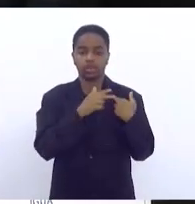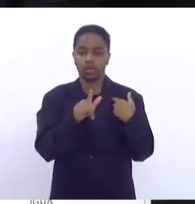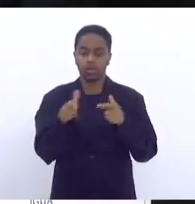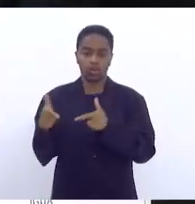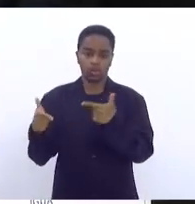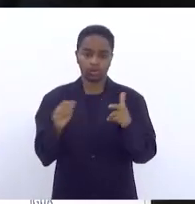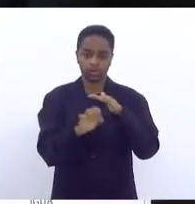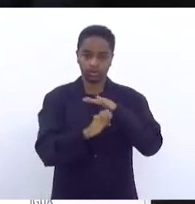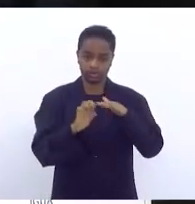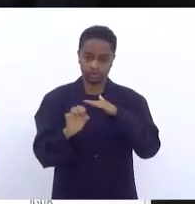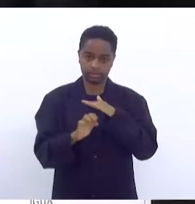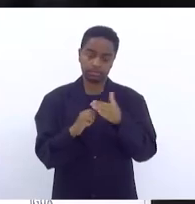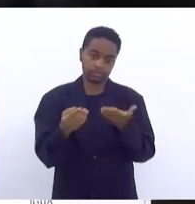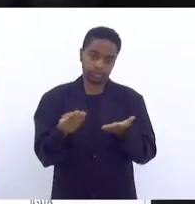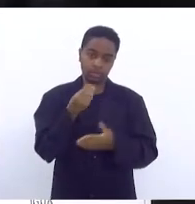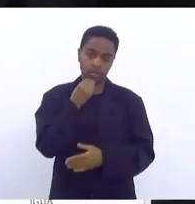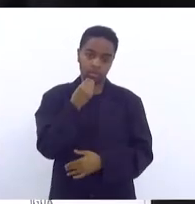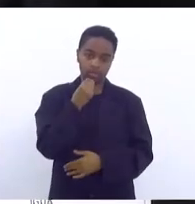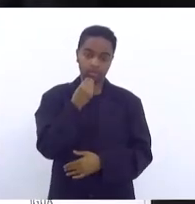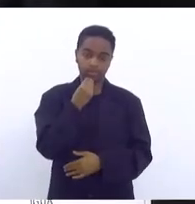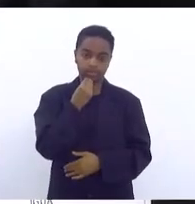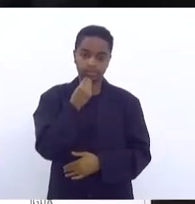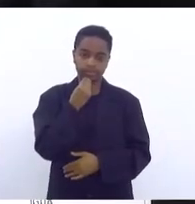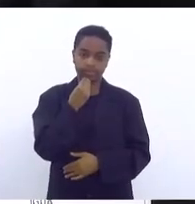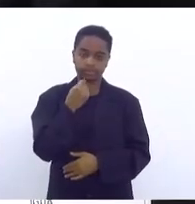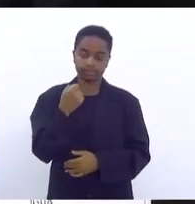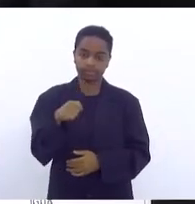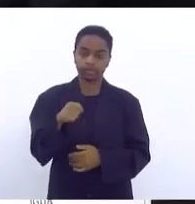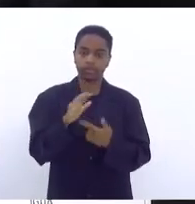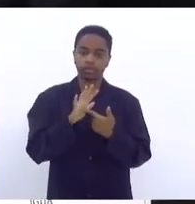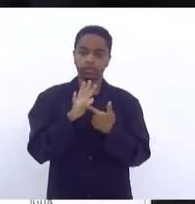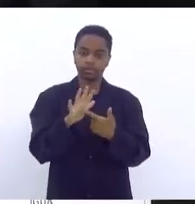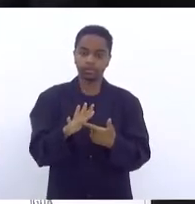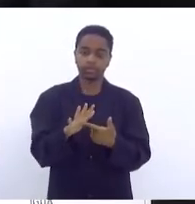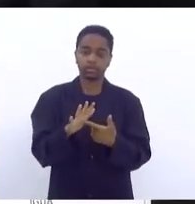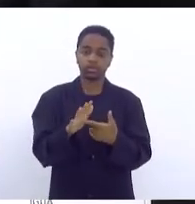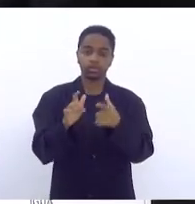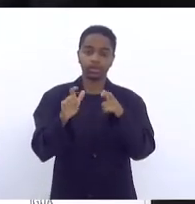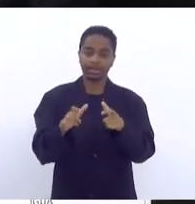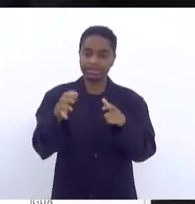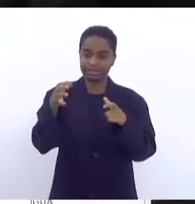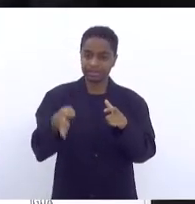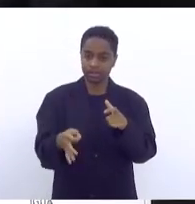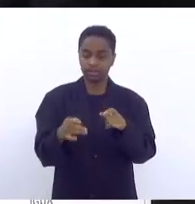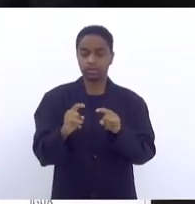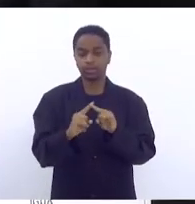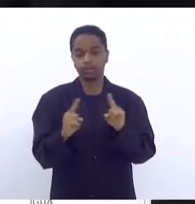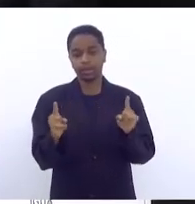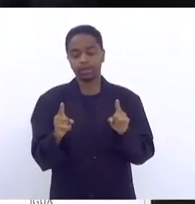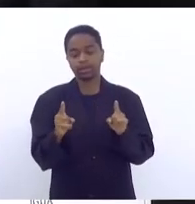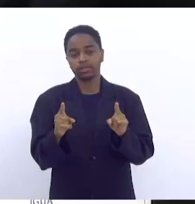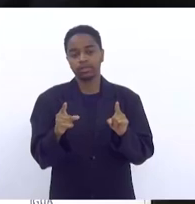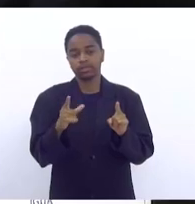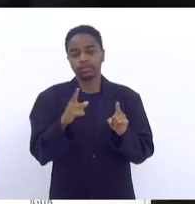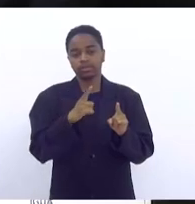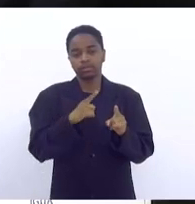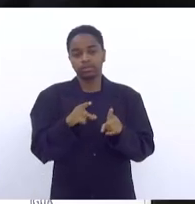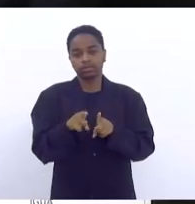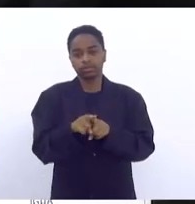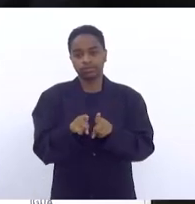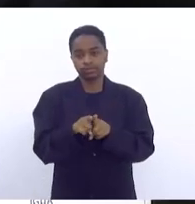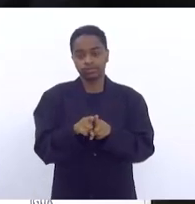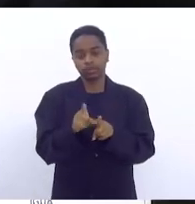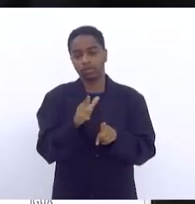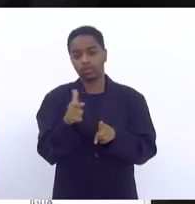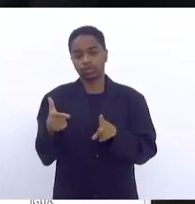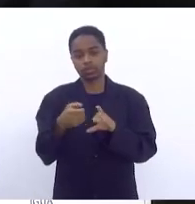eu faça desde que evidentemente apontada fonte de recurso necessária Elas têm eh um um um outro